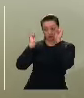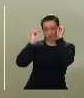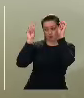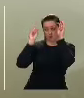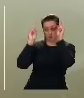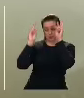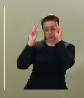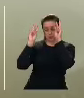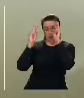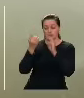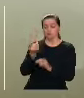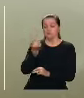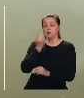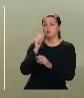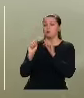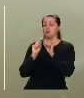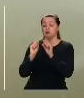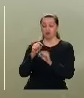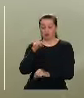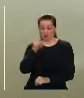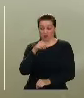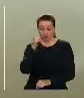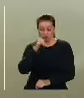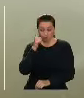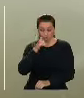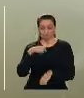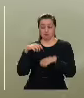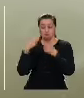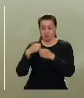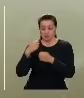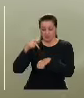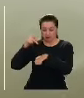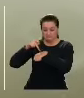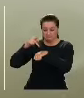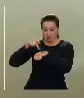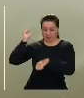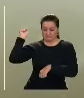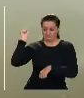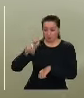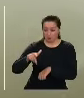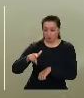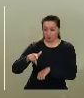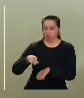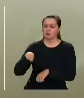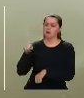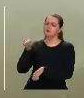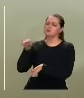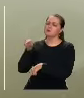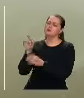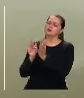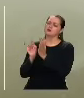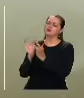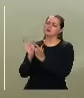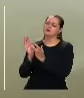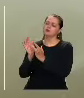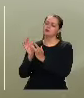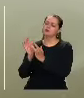as tais sejam apedrejadas. Tu, pois, que